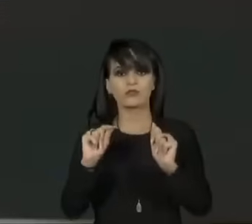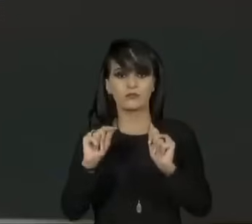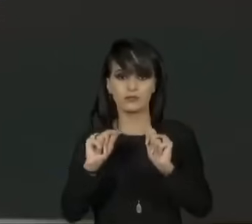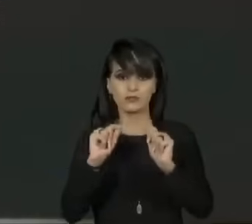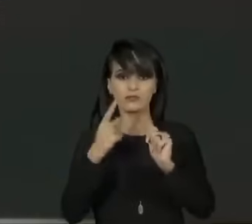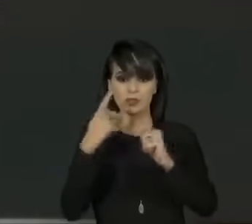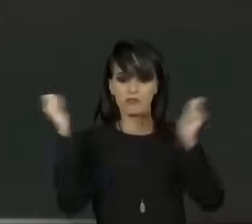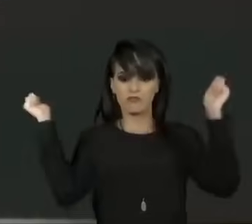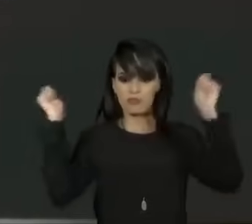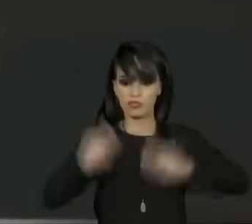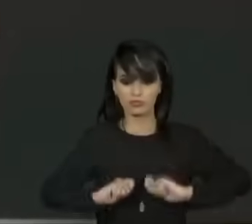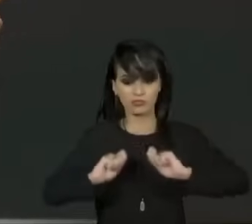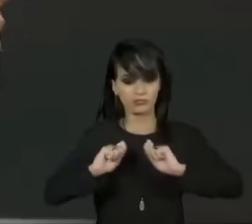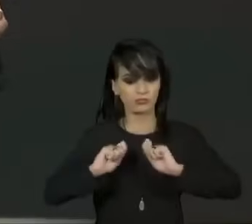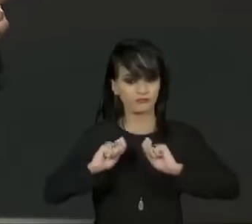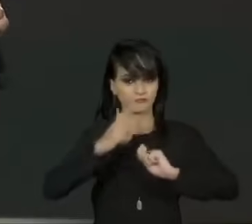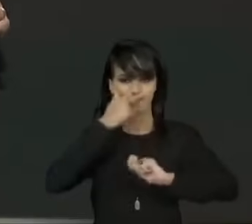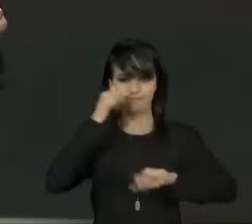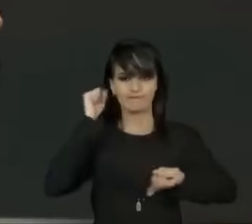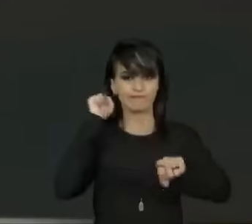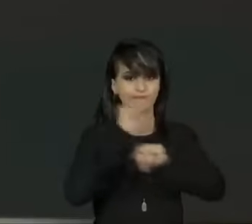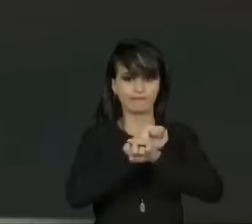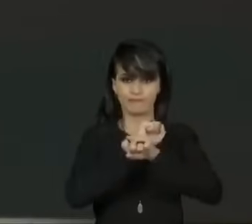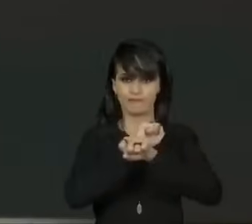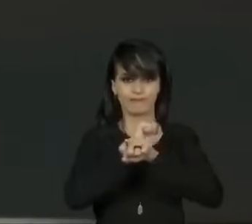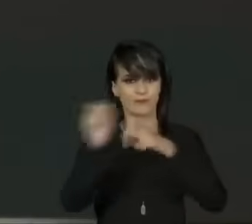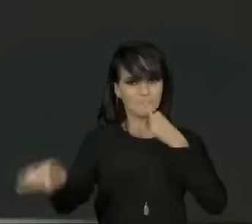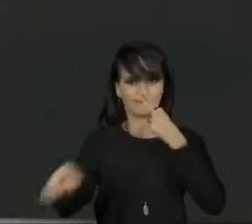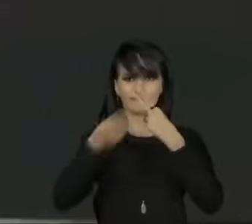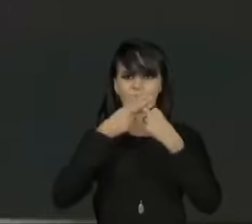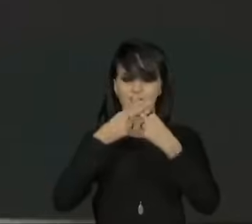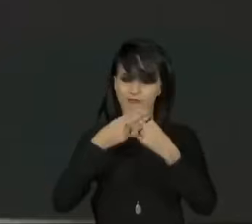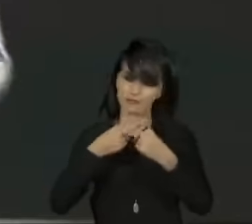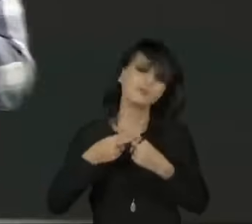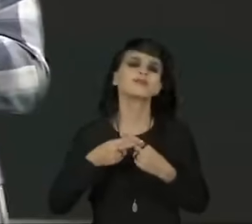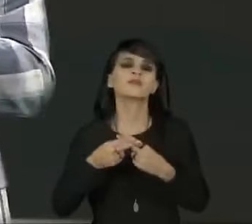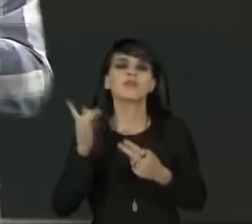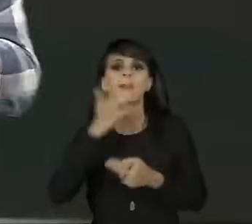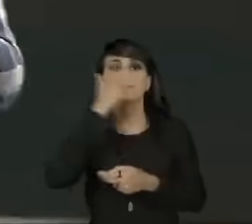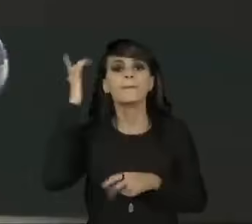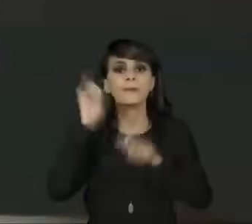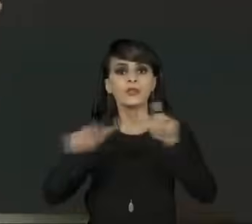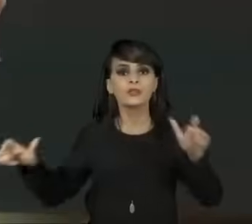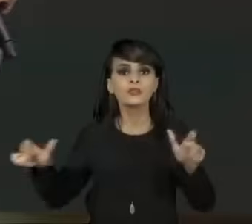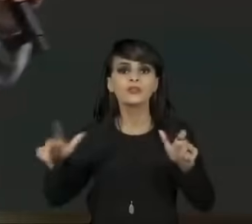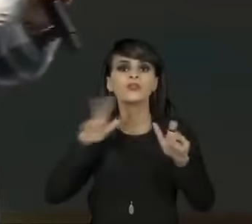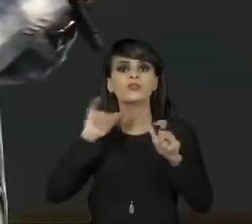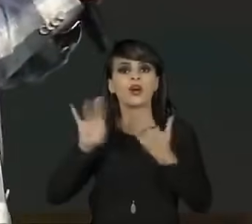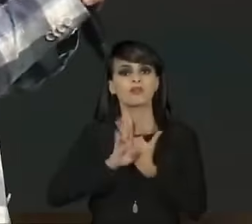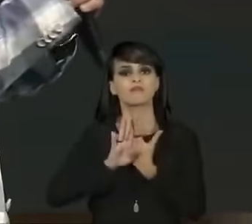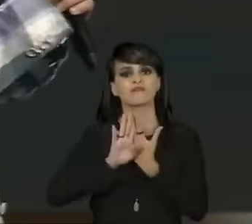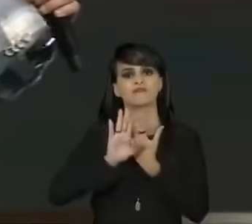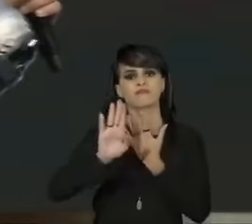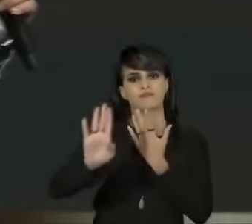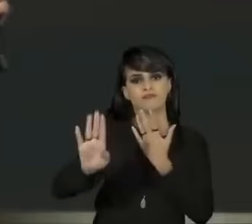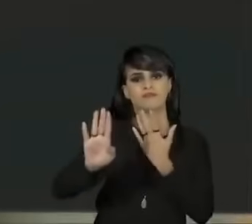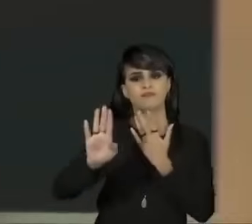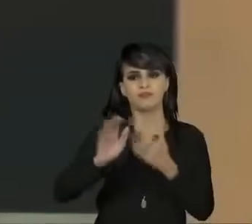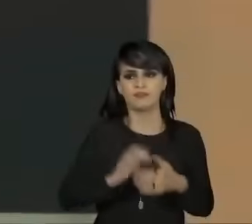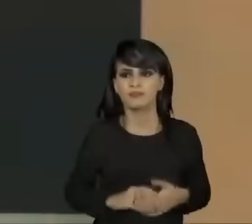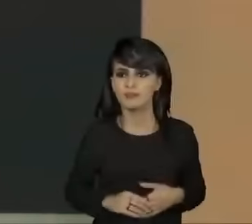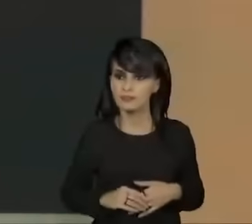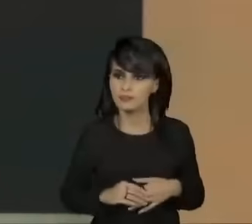seu potencial vai ser neutralizado pessoas vão se afastar de